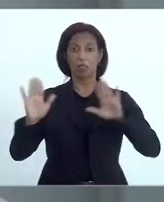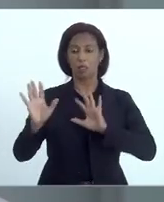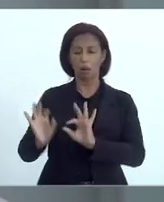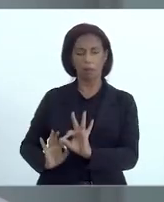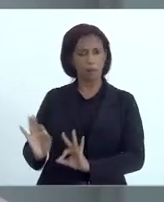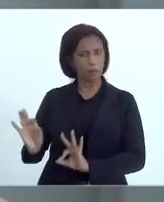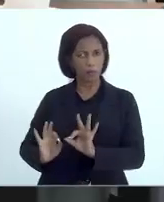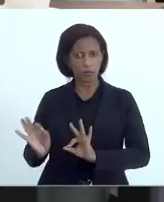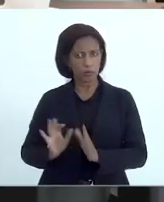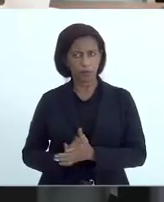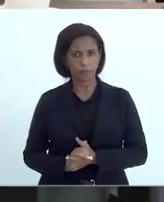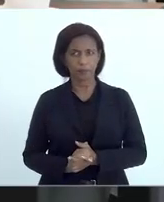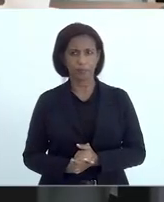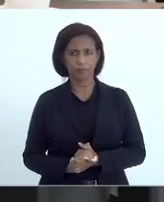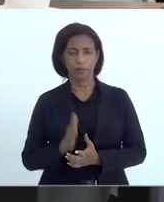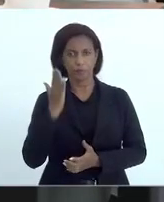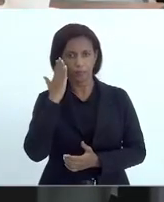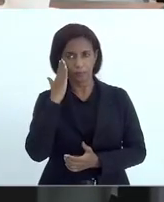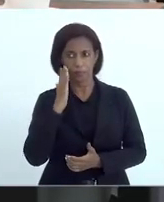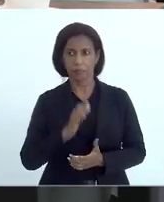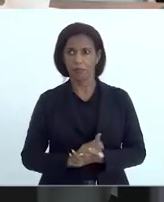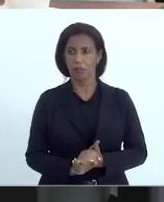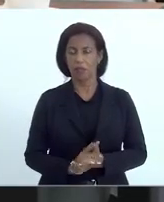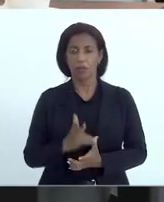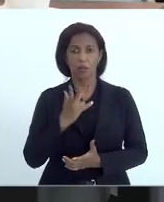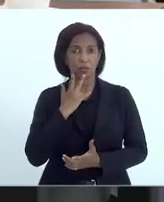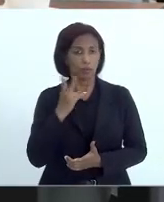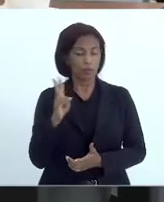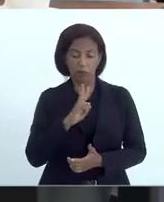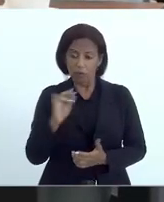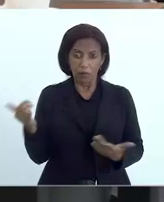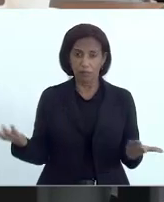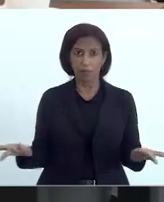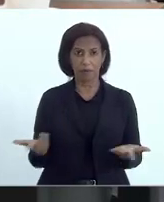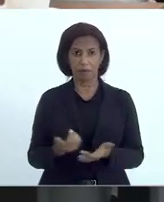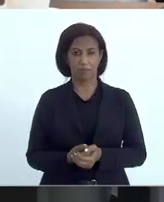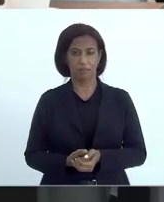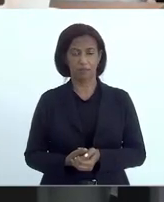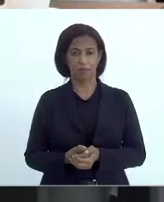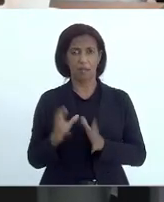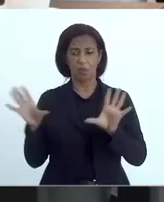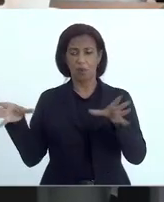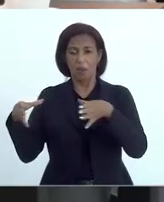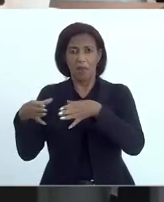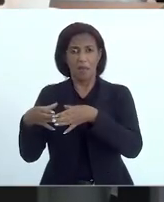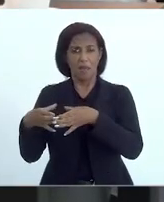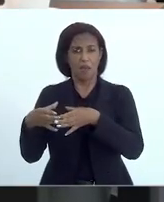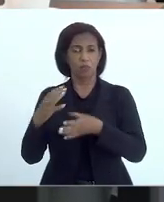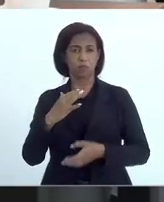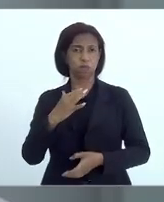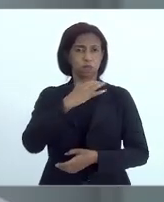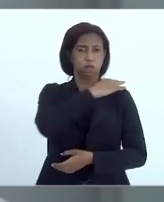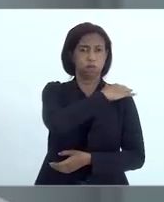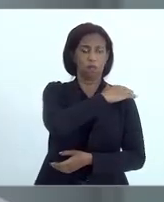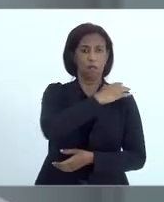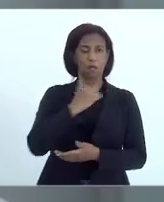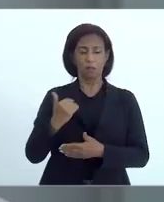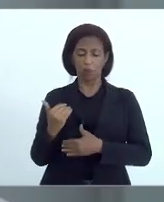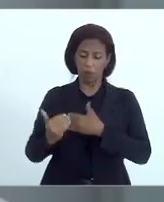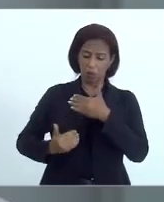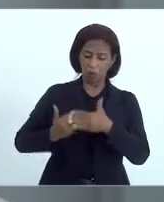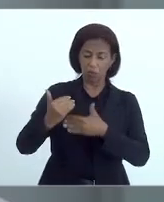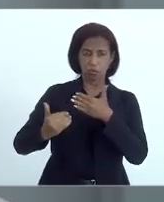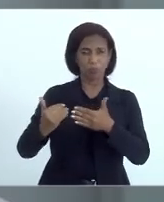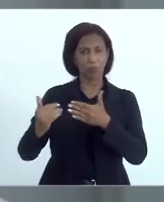pelo projeto entendi eu tô falando que não vai não vai ser é uma corporação militar então aos poucos